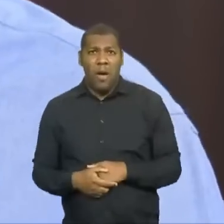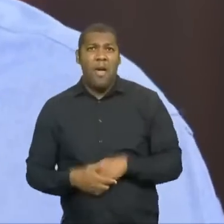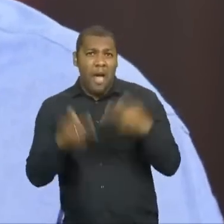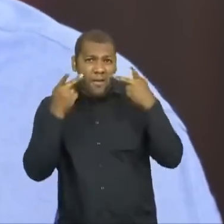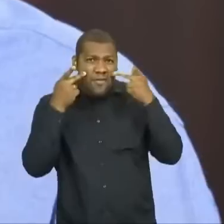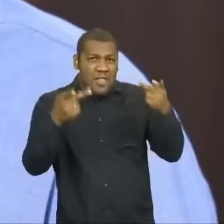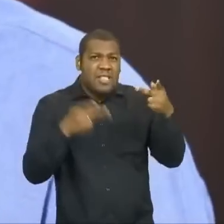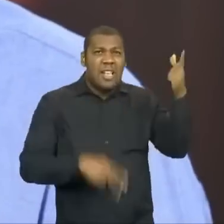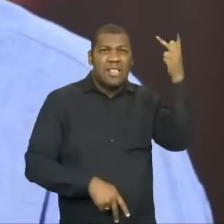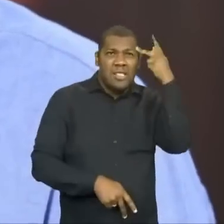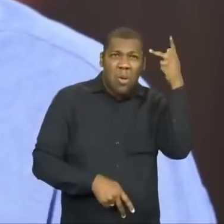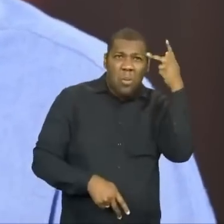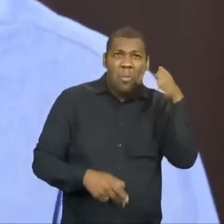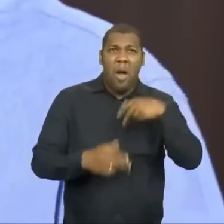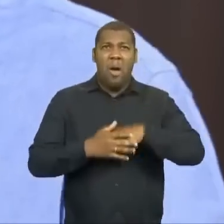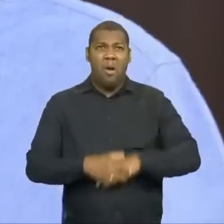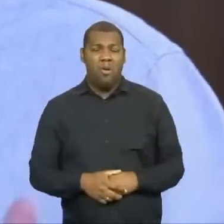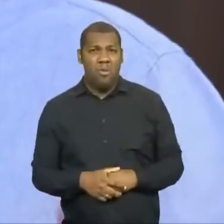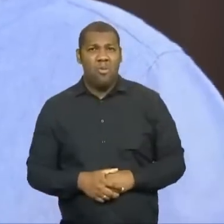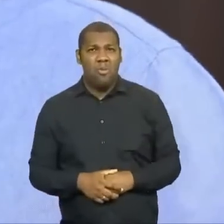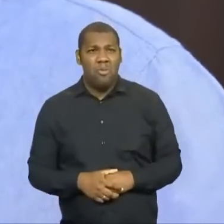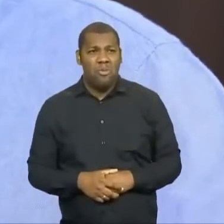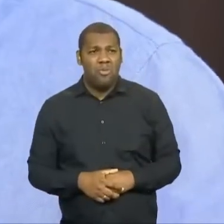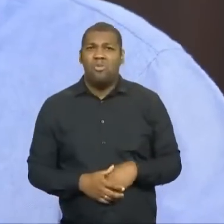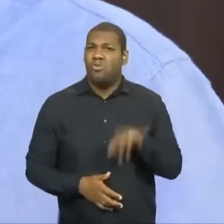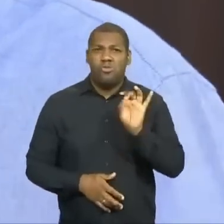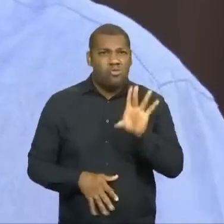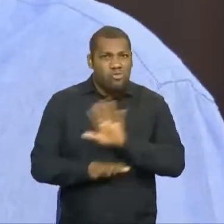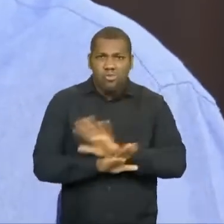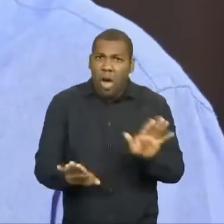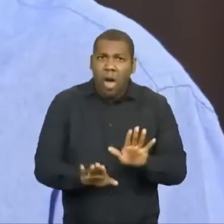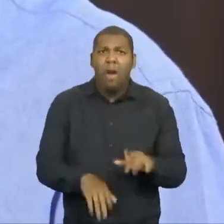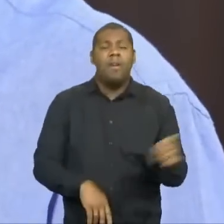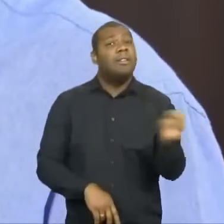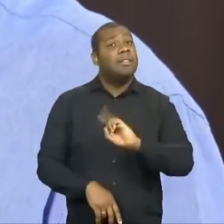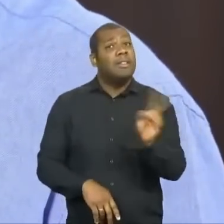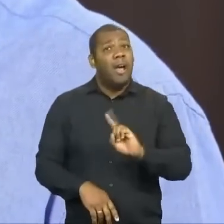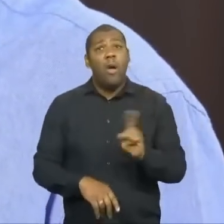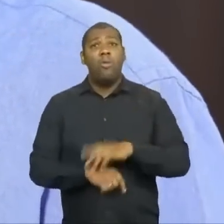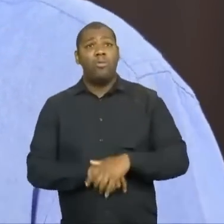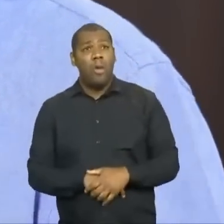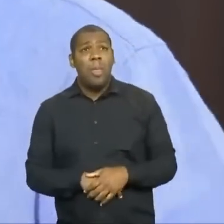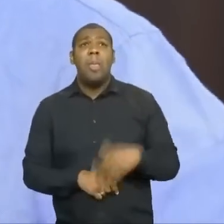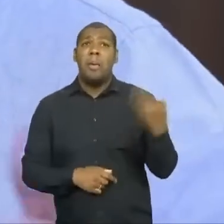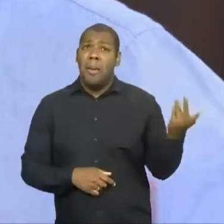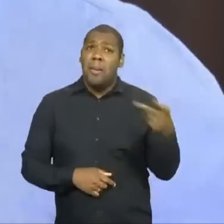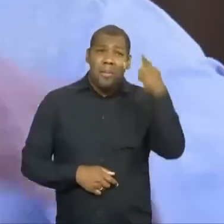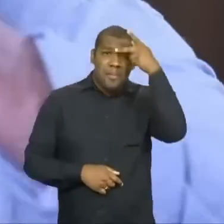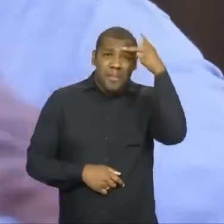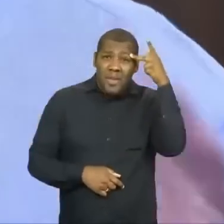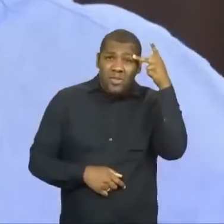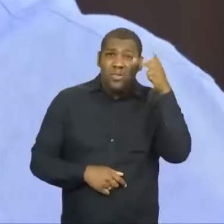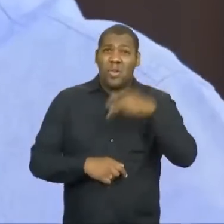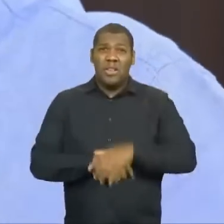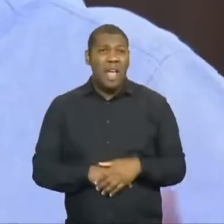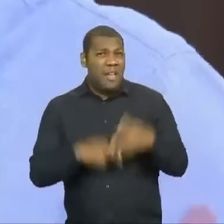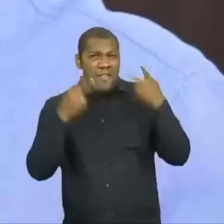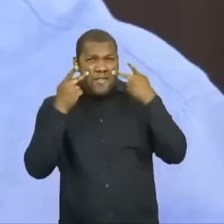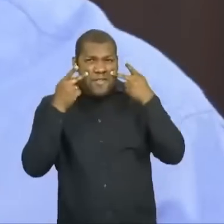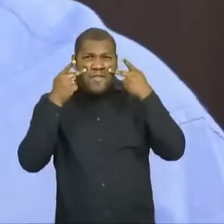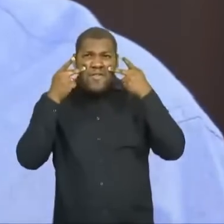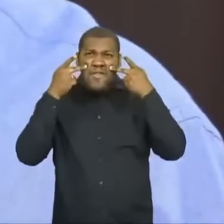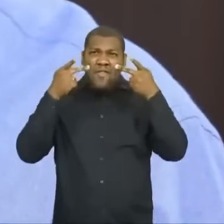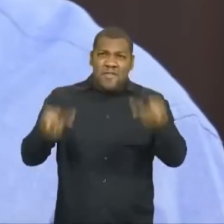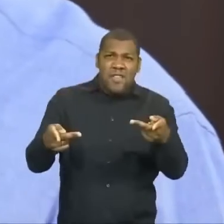voltar para o restante do país. Não. É preciso que a gente tenha lugar para essas pessoas pararem. Quem quiser ir para a Amazônia, vai direto para a Amazônia e fica